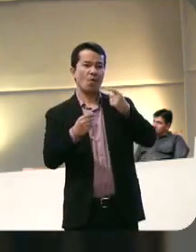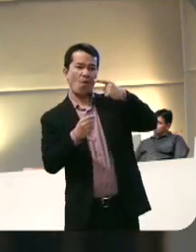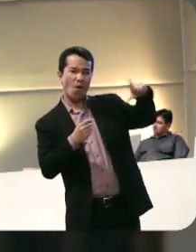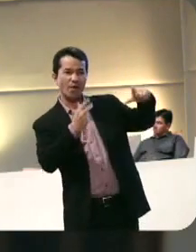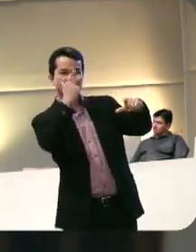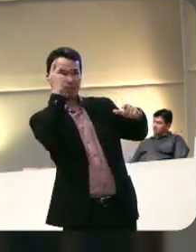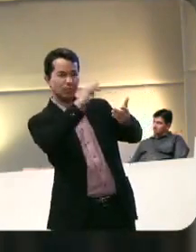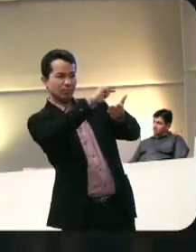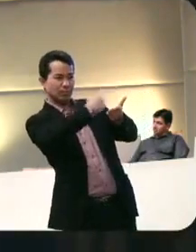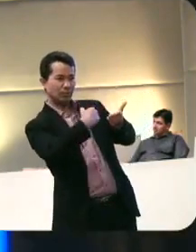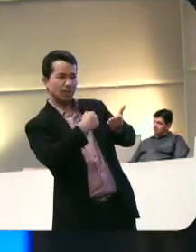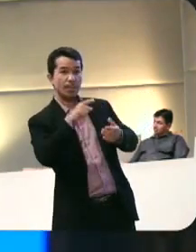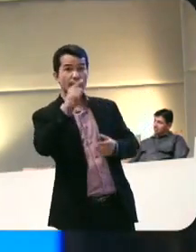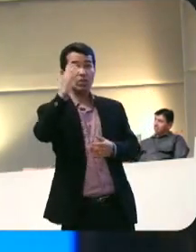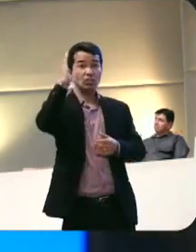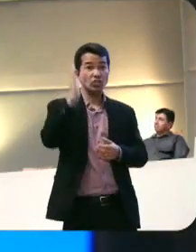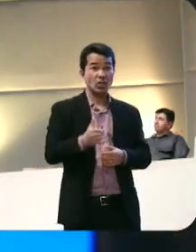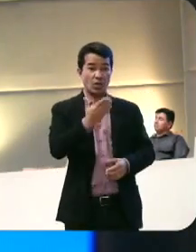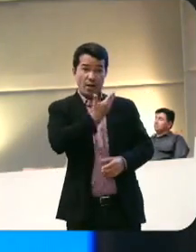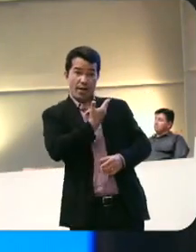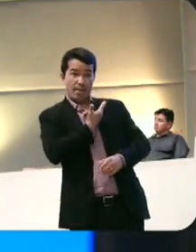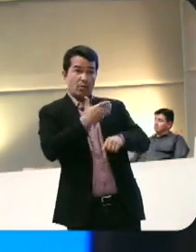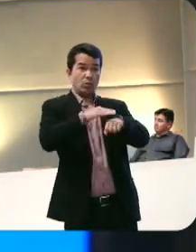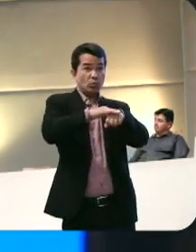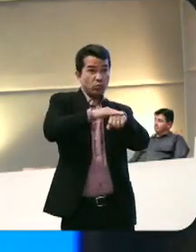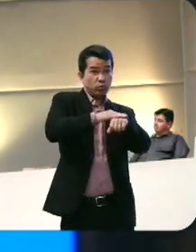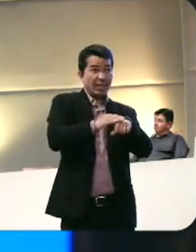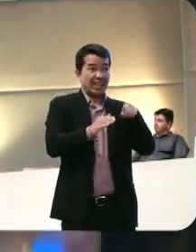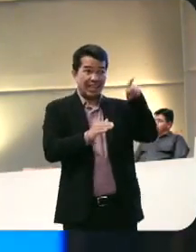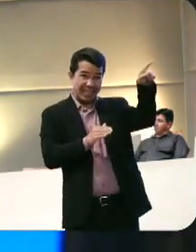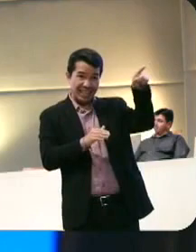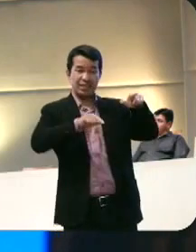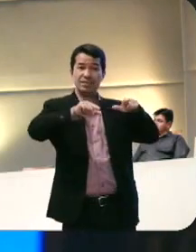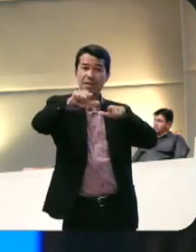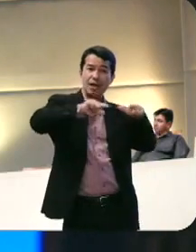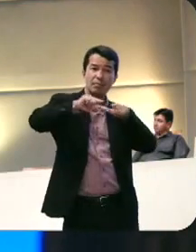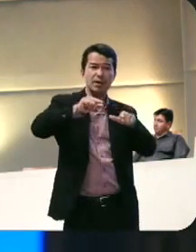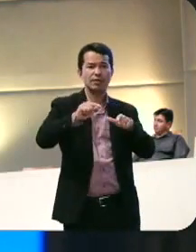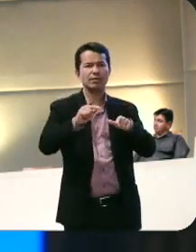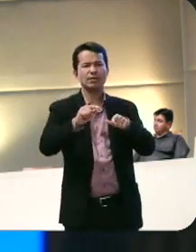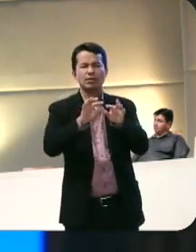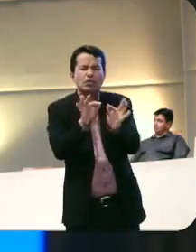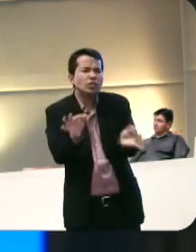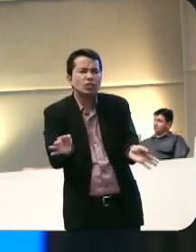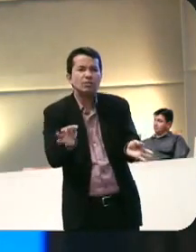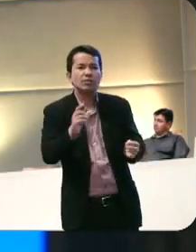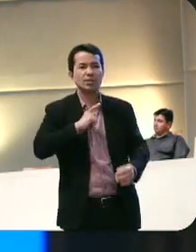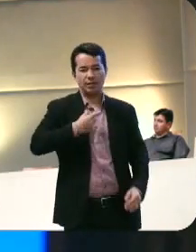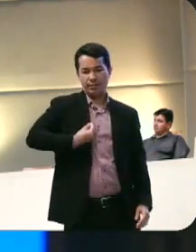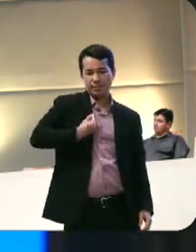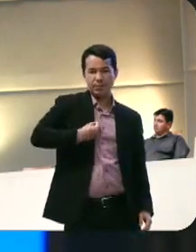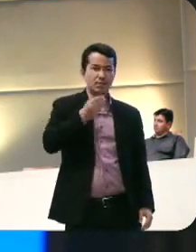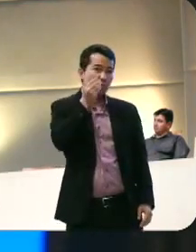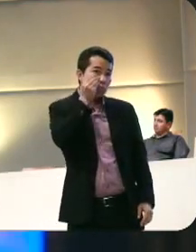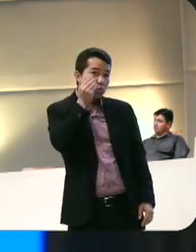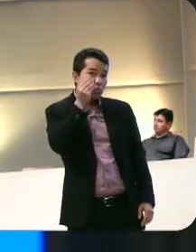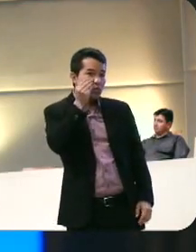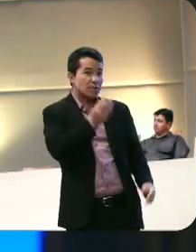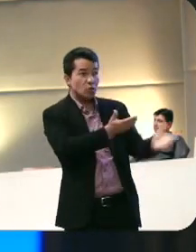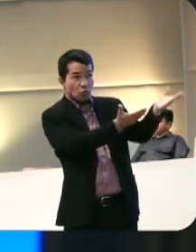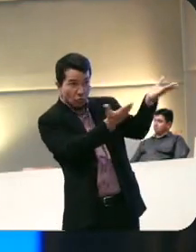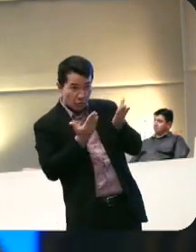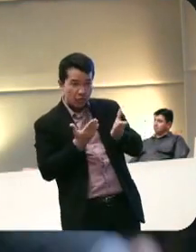um áudio: olha, eu falei para o meu amigo que estuda comigo, ele trabalha, um cara simples. Falei: olha, tem uma live de manhã, vamos orar comigo, 6